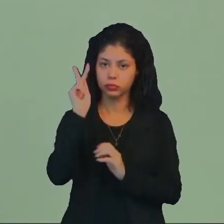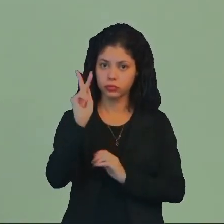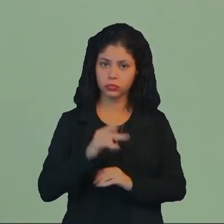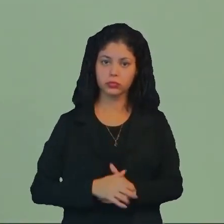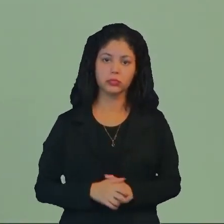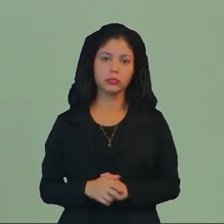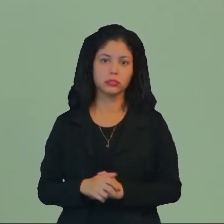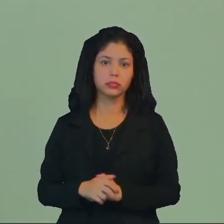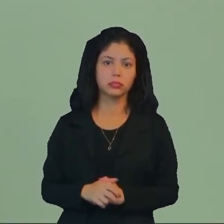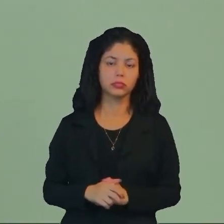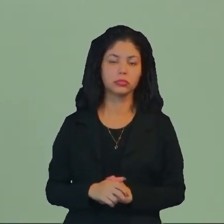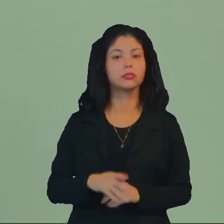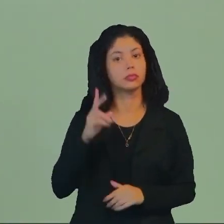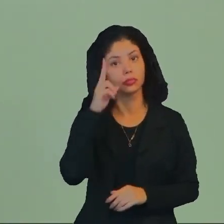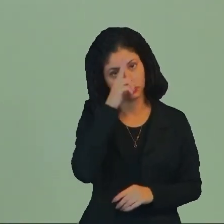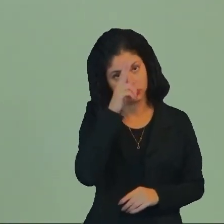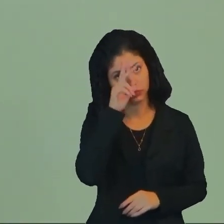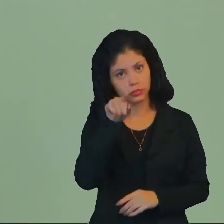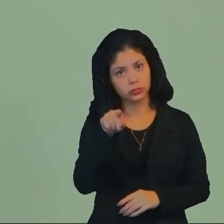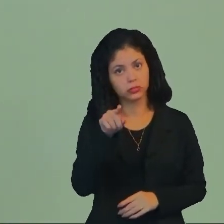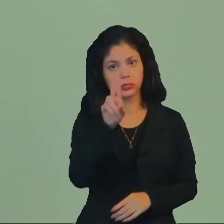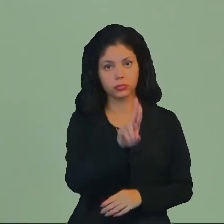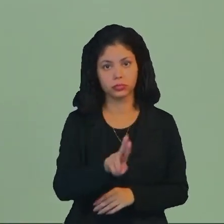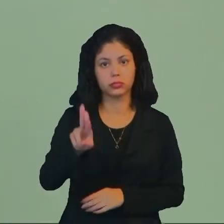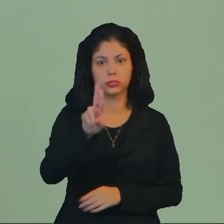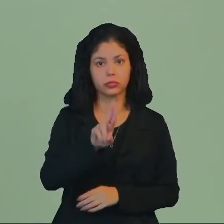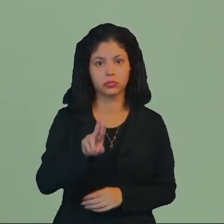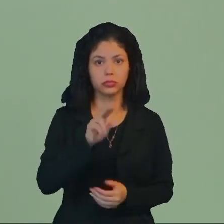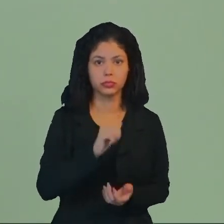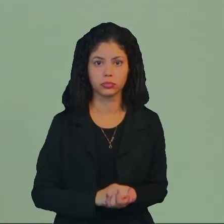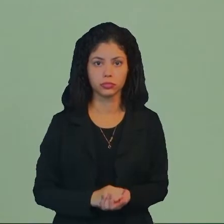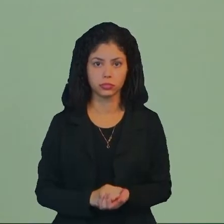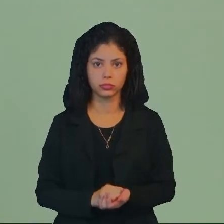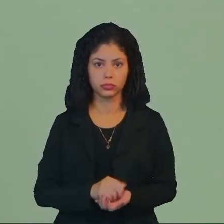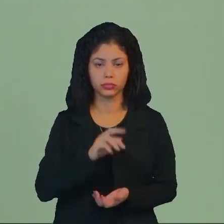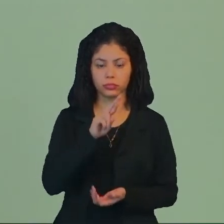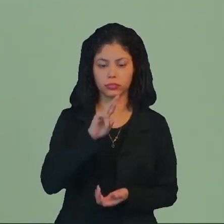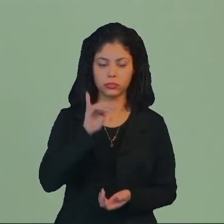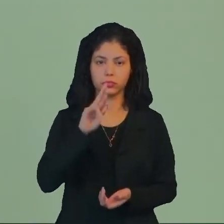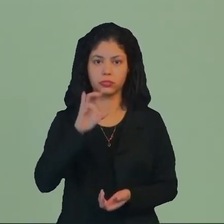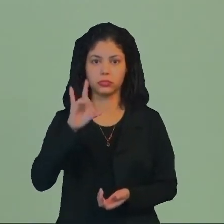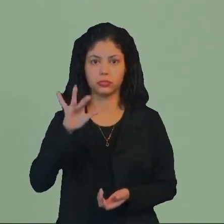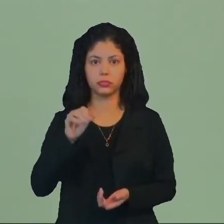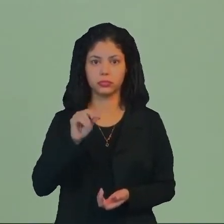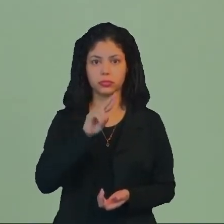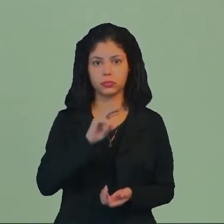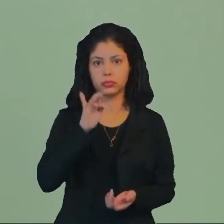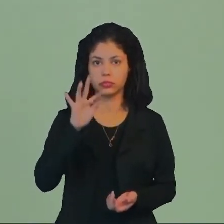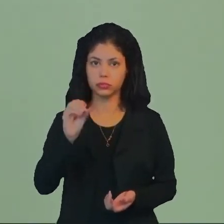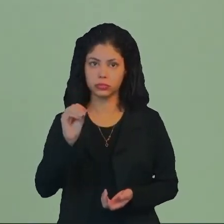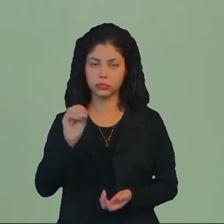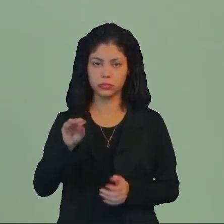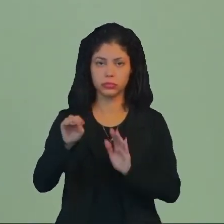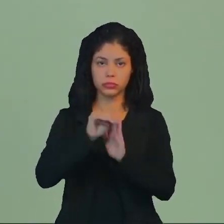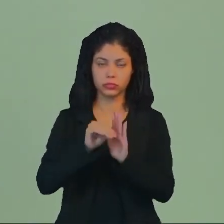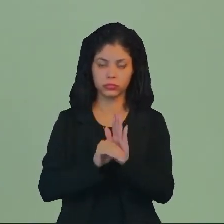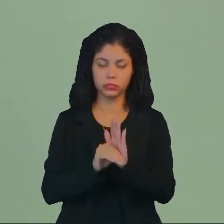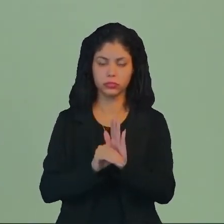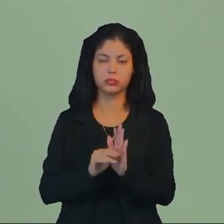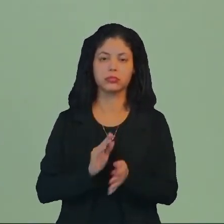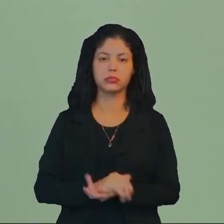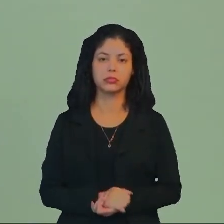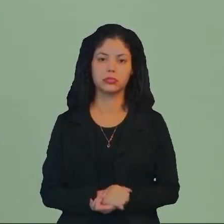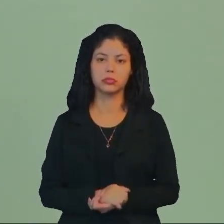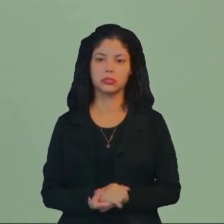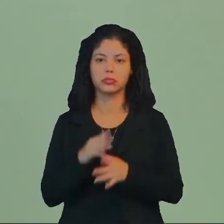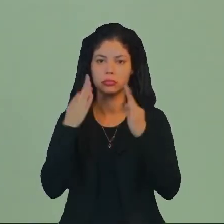tá? Então, para decorar isso aí, é só usar o mnemônico chamado Rificofage. Reino, filo, classe,